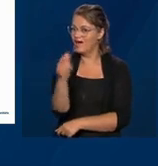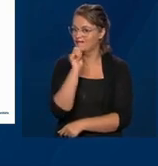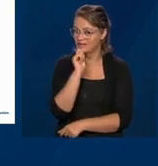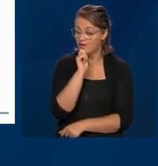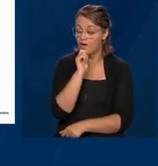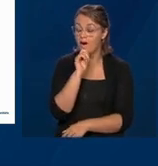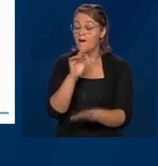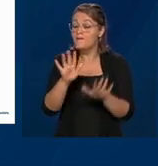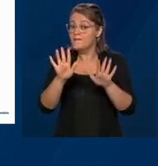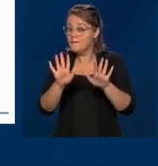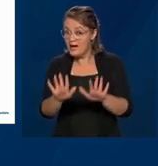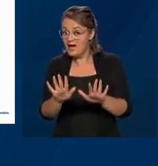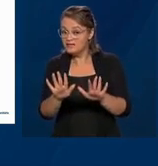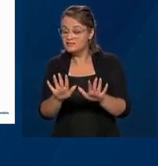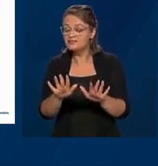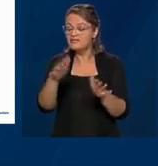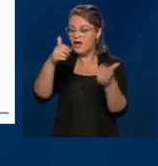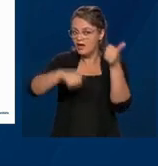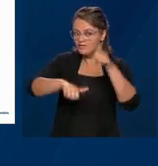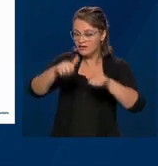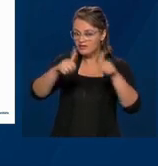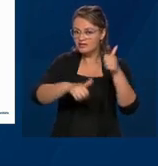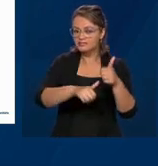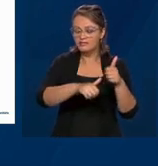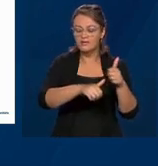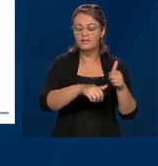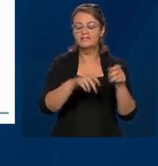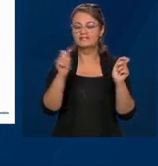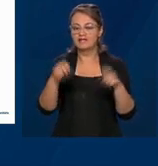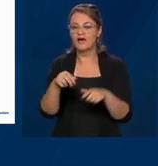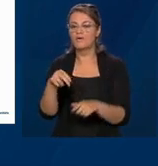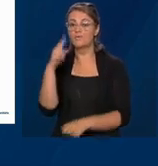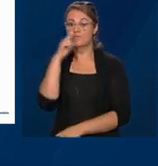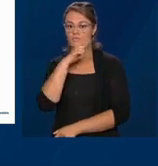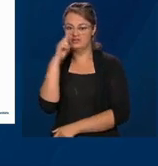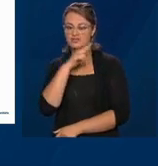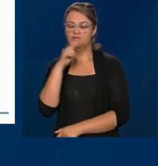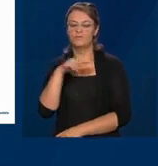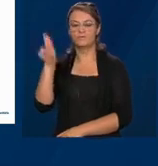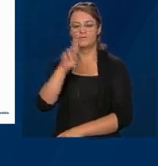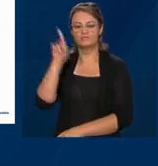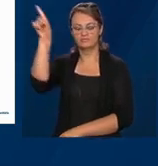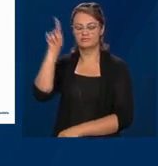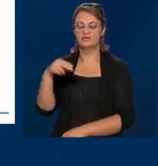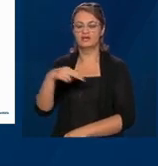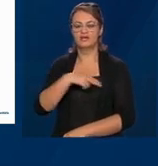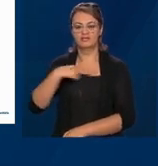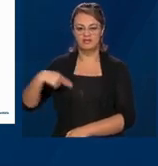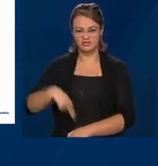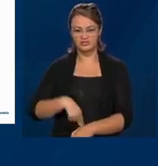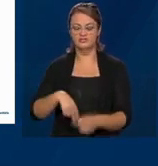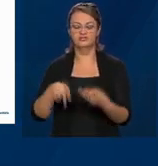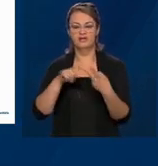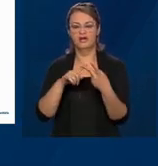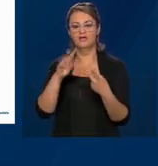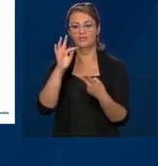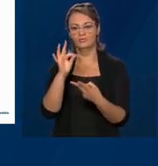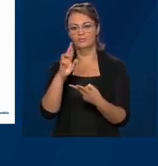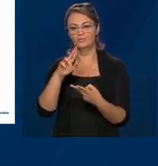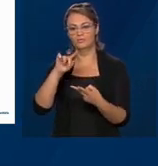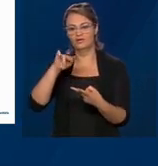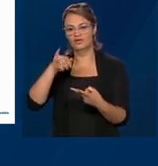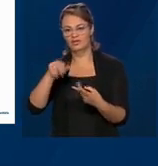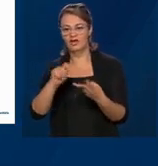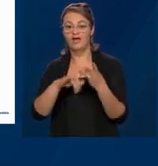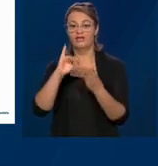mas se encontra aprovada para uso emergencial na China, na Turquia e na Indonésia. Isso